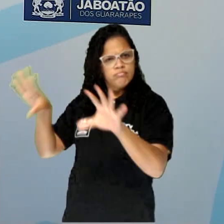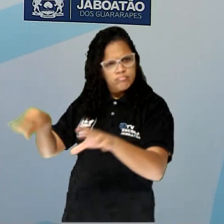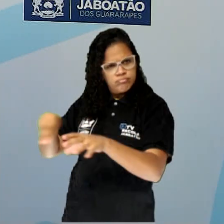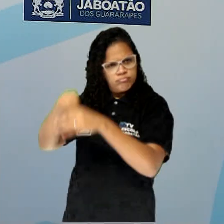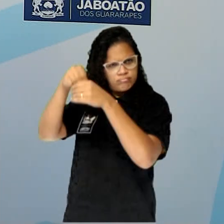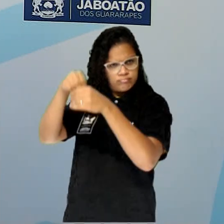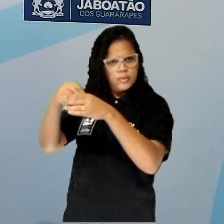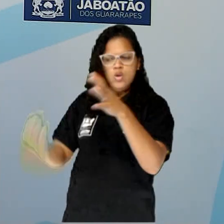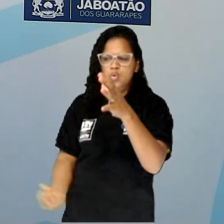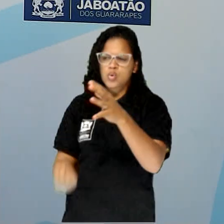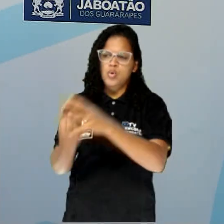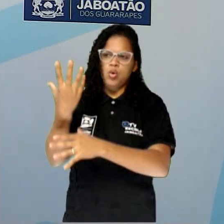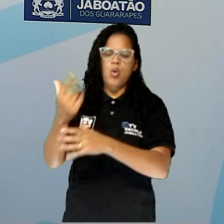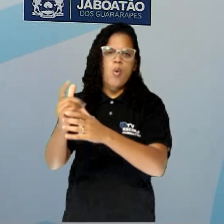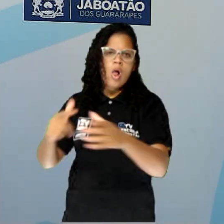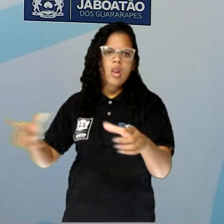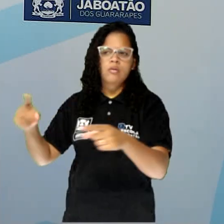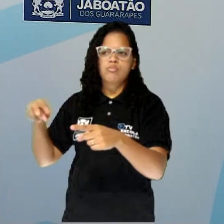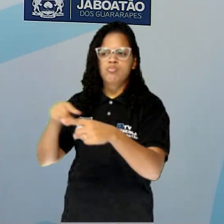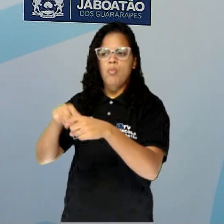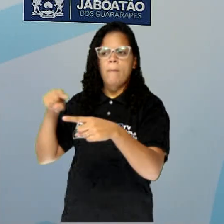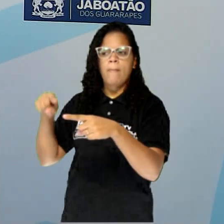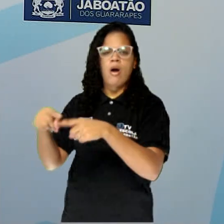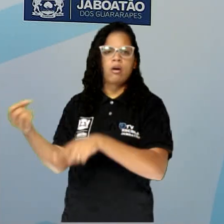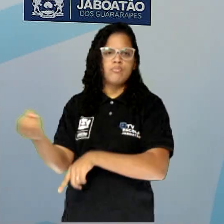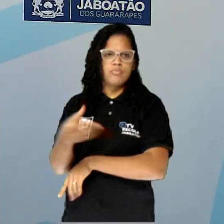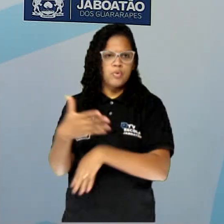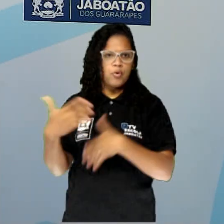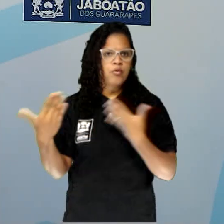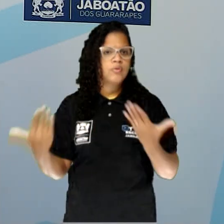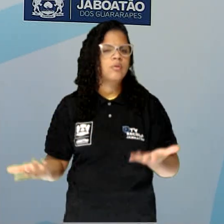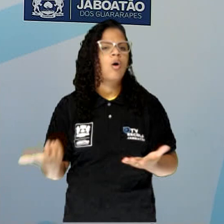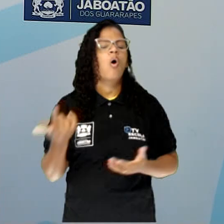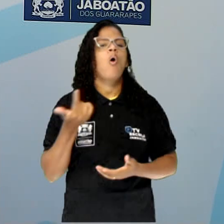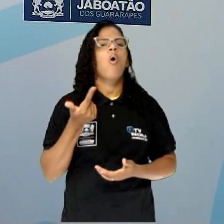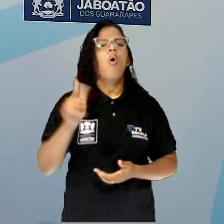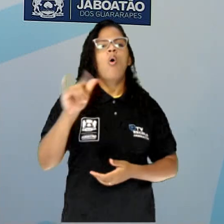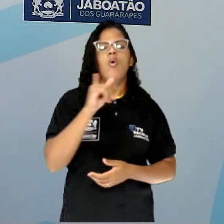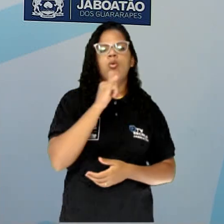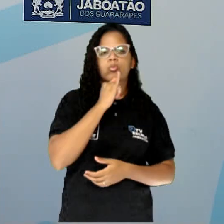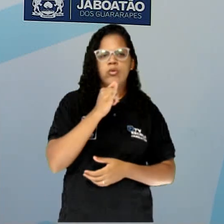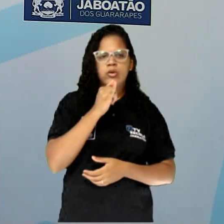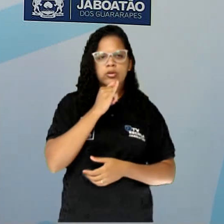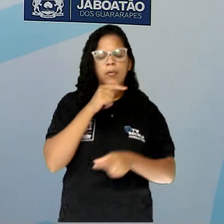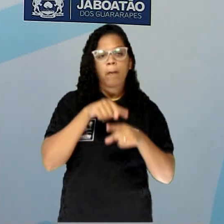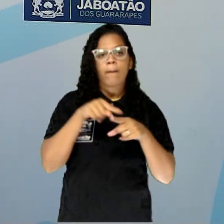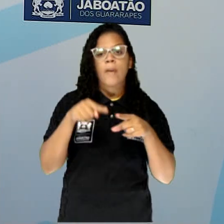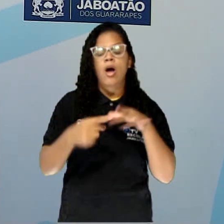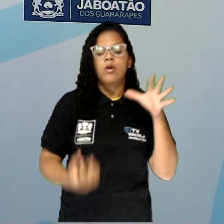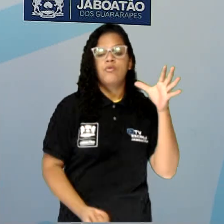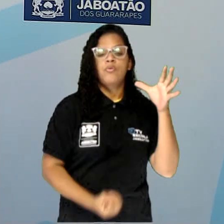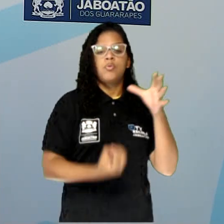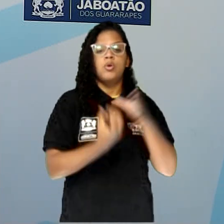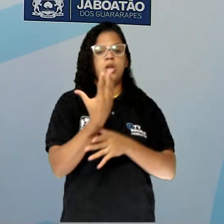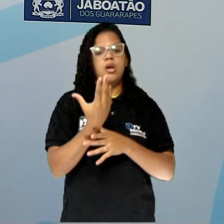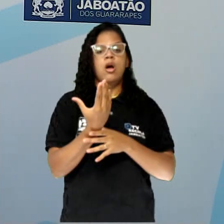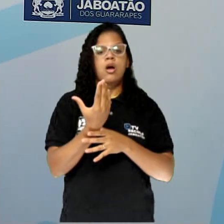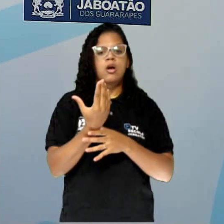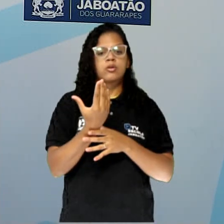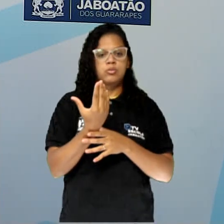bairro se fundou. Outra forma, por exemplo, bairros que nasceram a partir